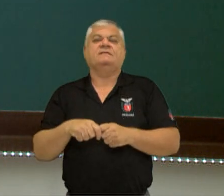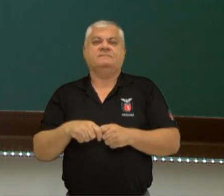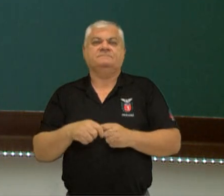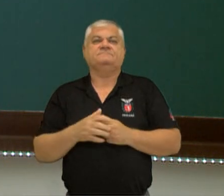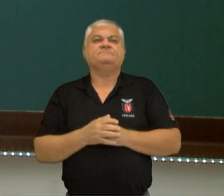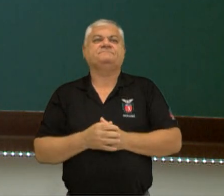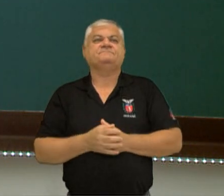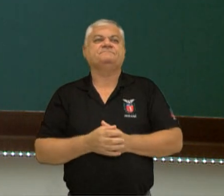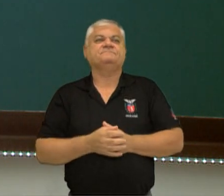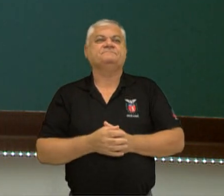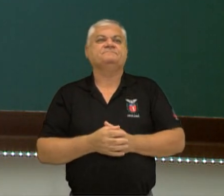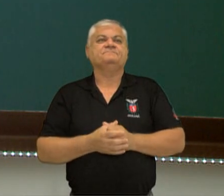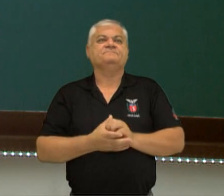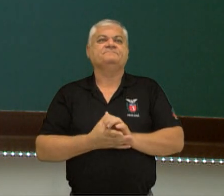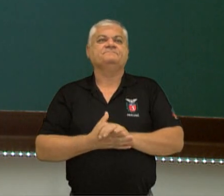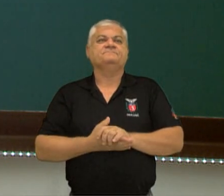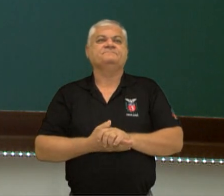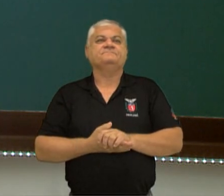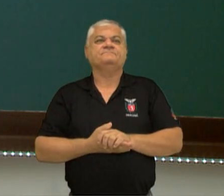diluído.